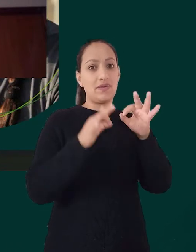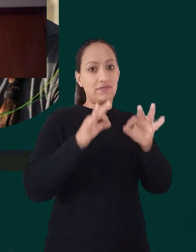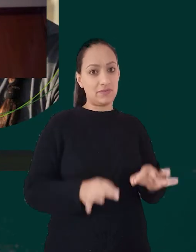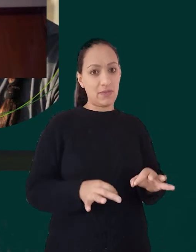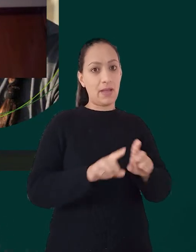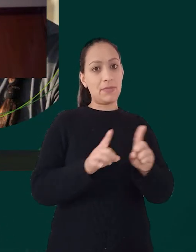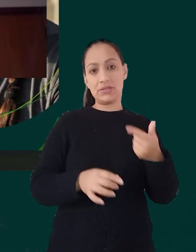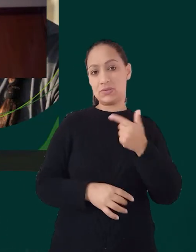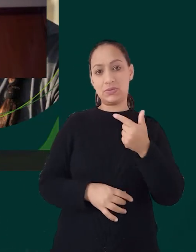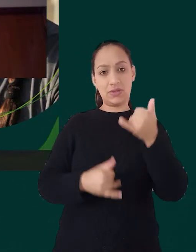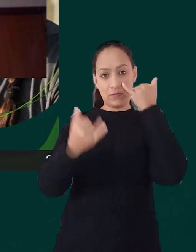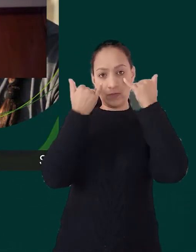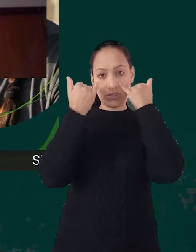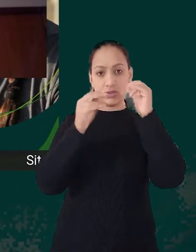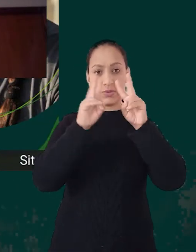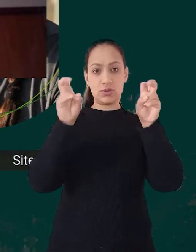ele.